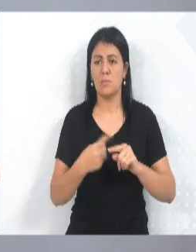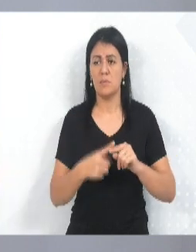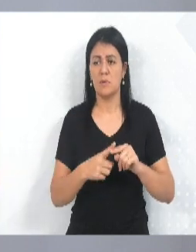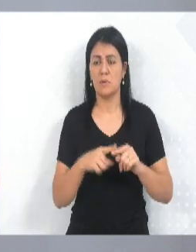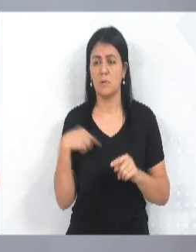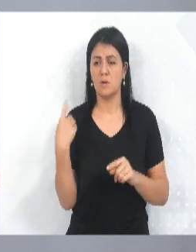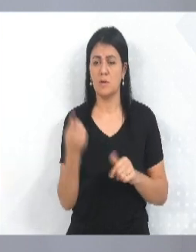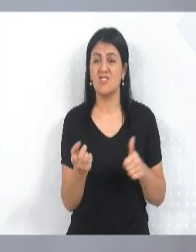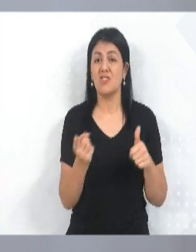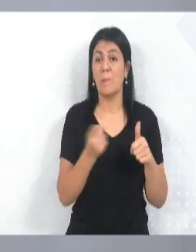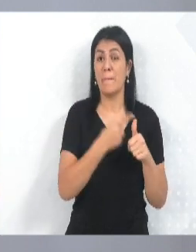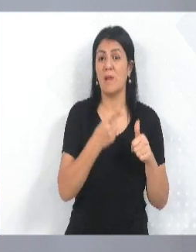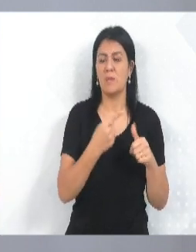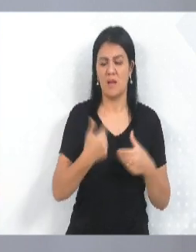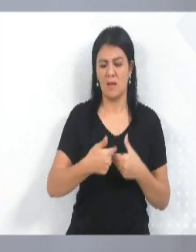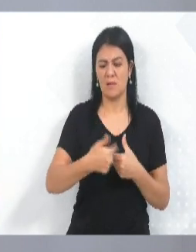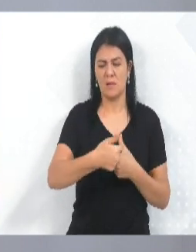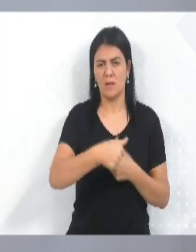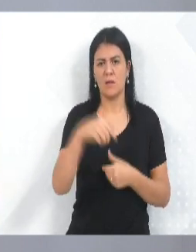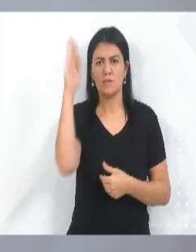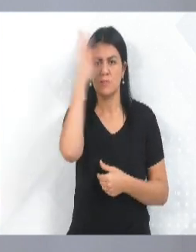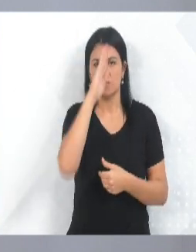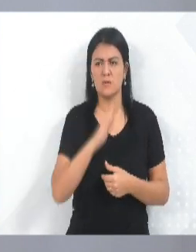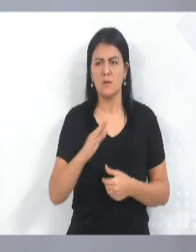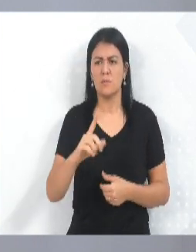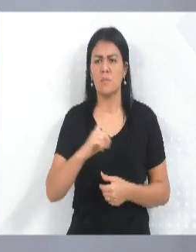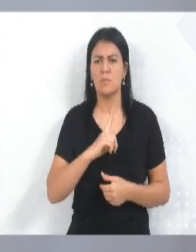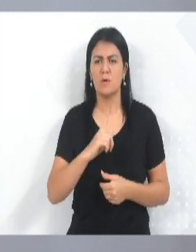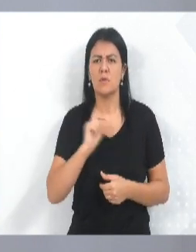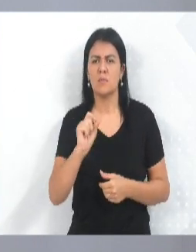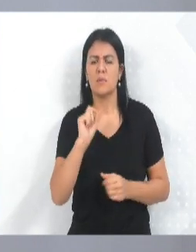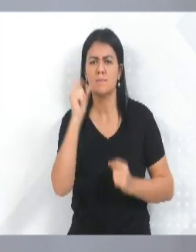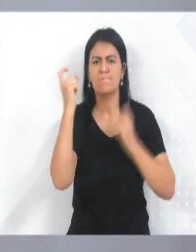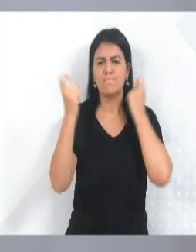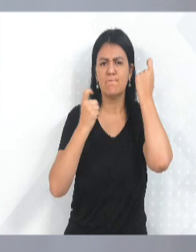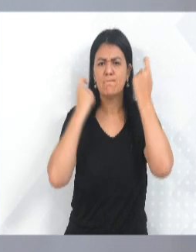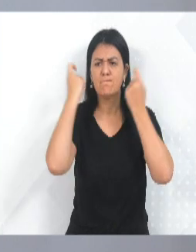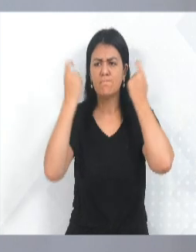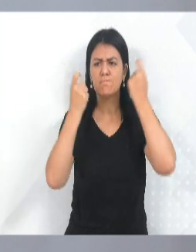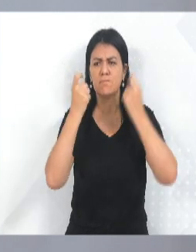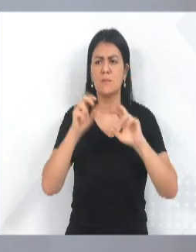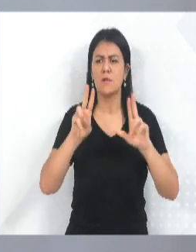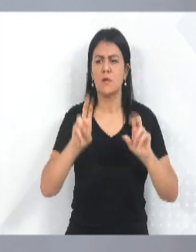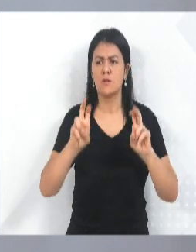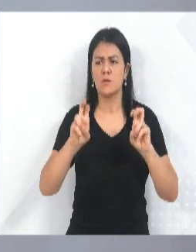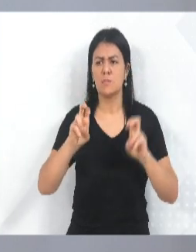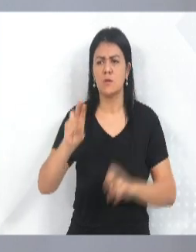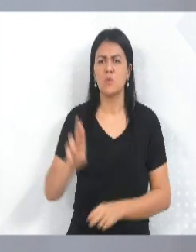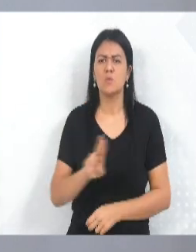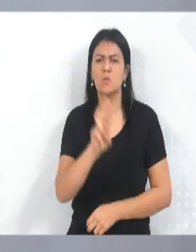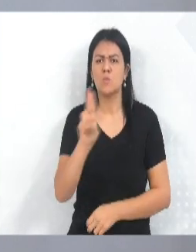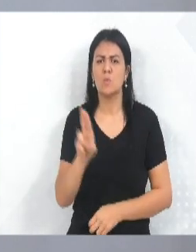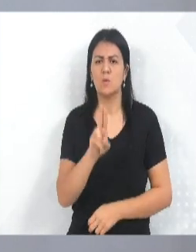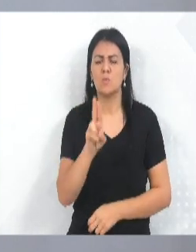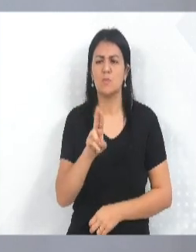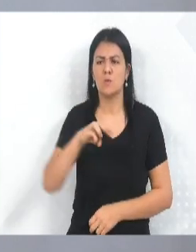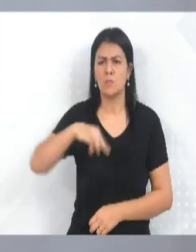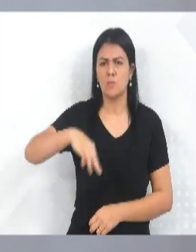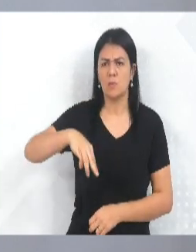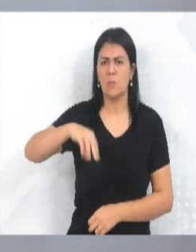primeira cidade do Brasil a ter uma preocupação com o uso coerente dos antimicrobianos uma lei